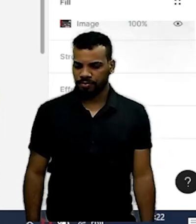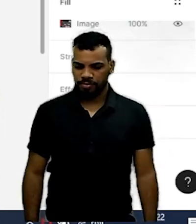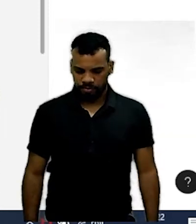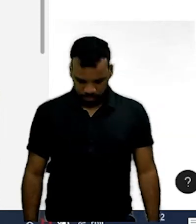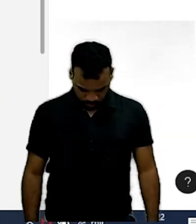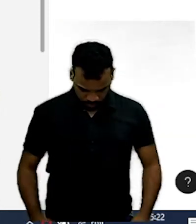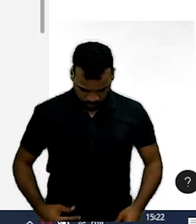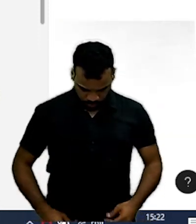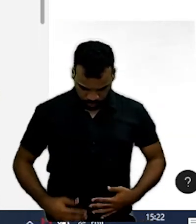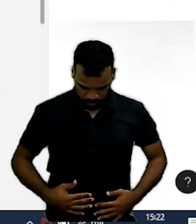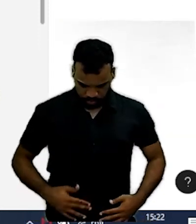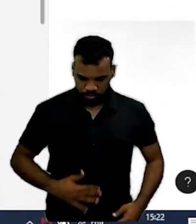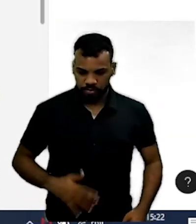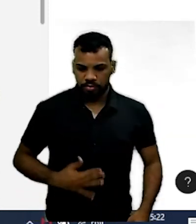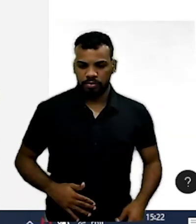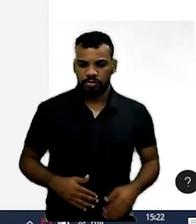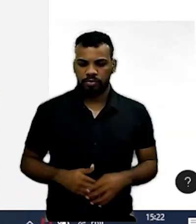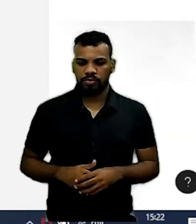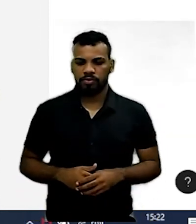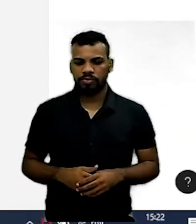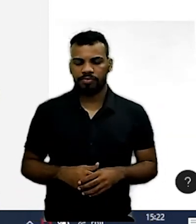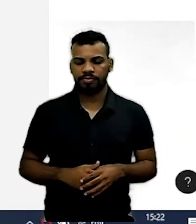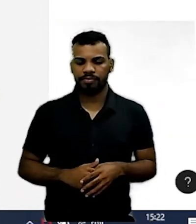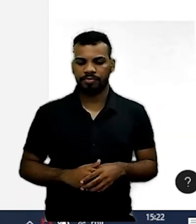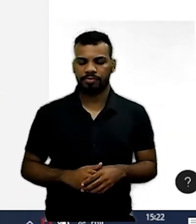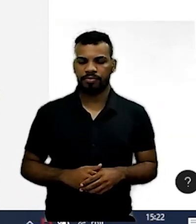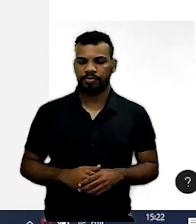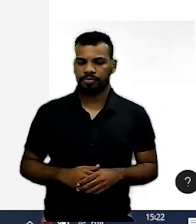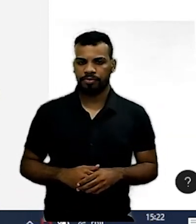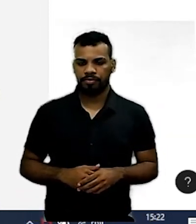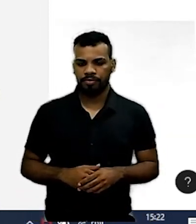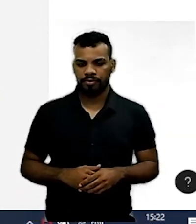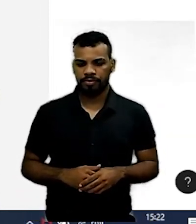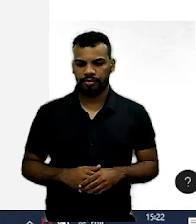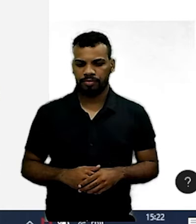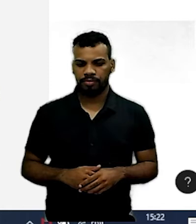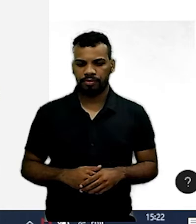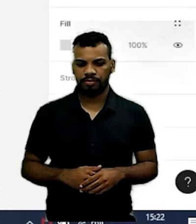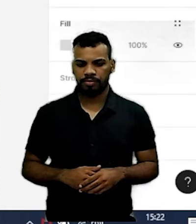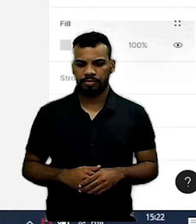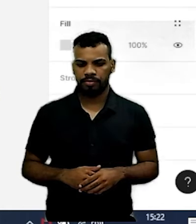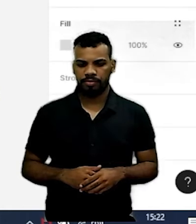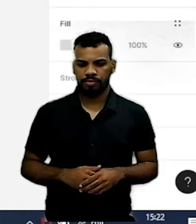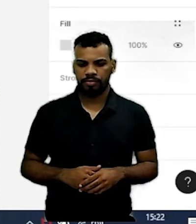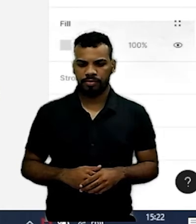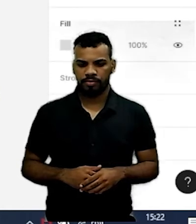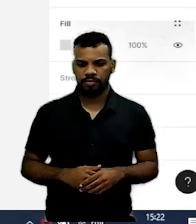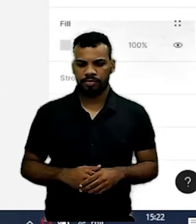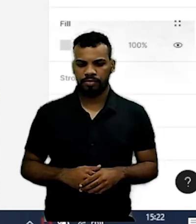Ah, mas por que eu usaria isso, por exemplo? Se eu quiser, por exemplo, utilizar